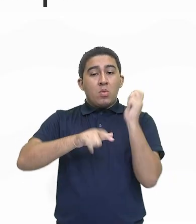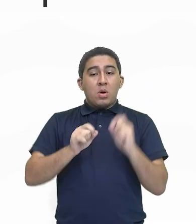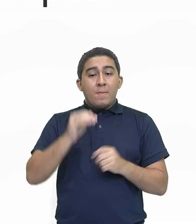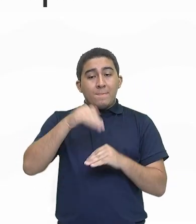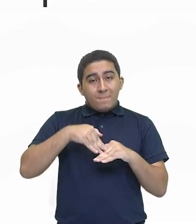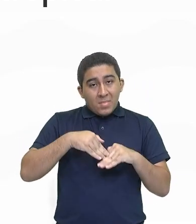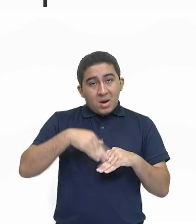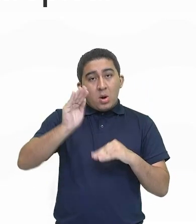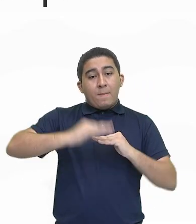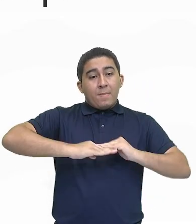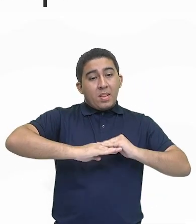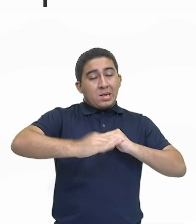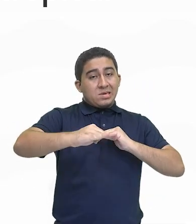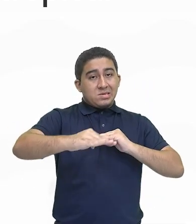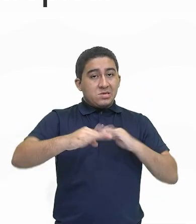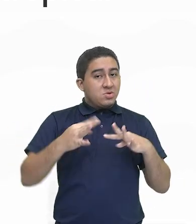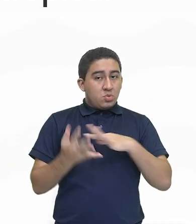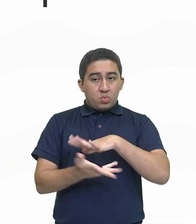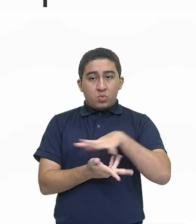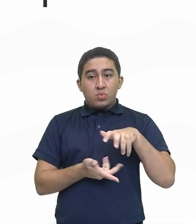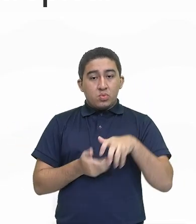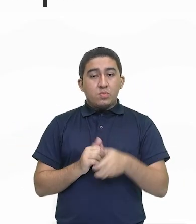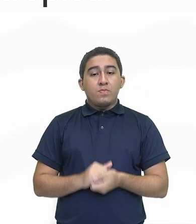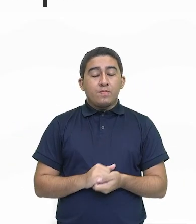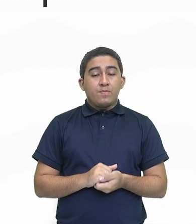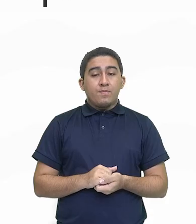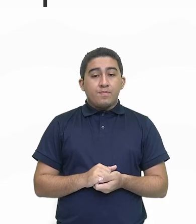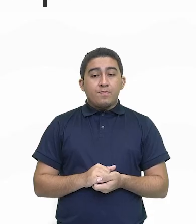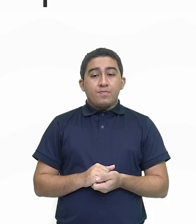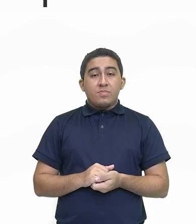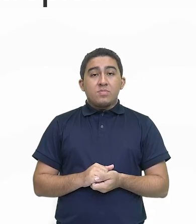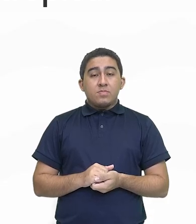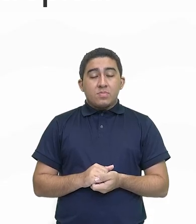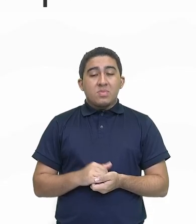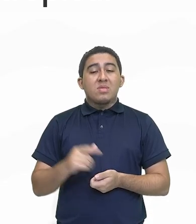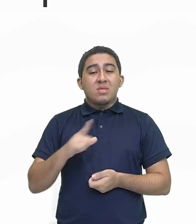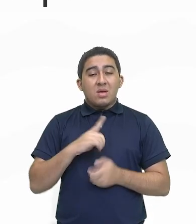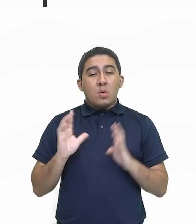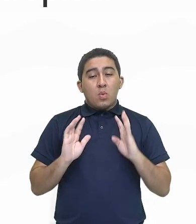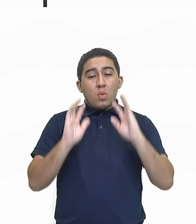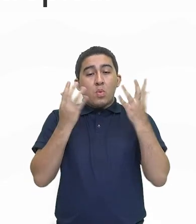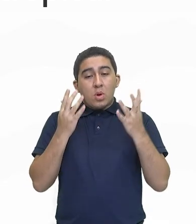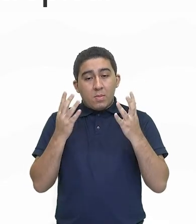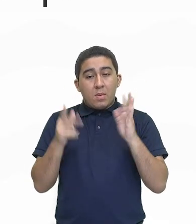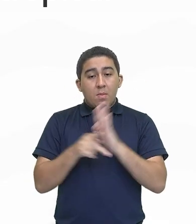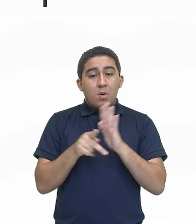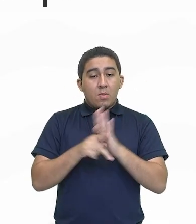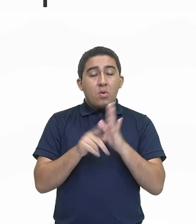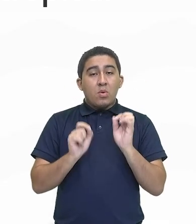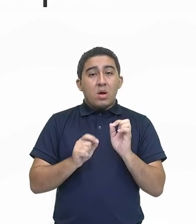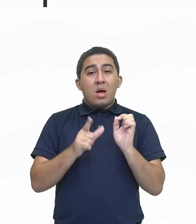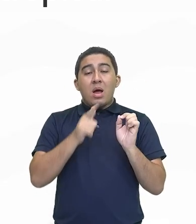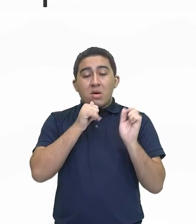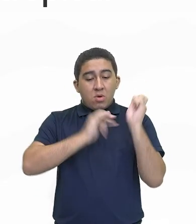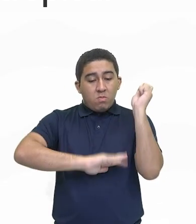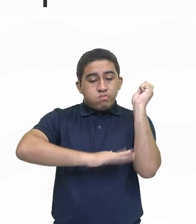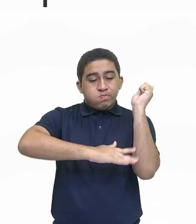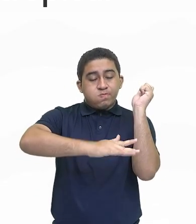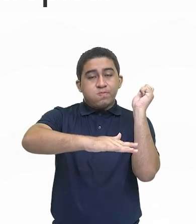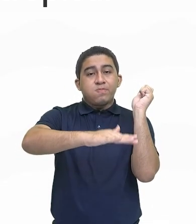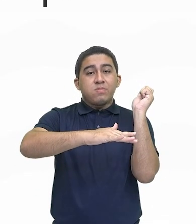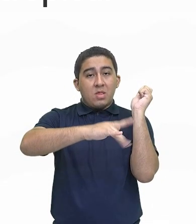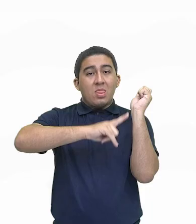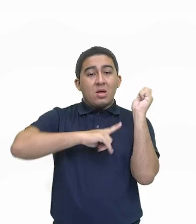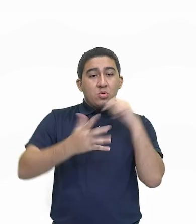maior planície de inundação do mundo. Tem clima tropical, continental, com áreas inundadas ali no verão. E